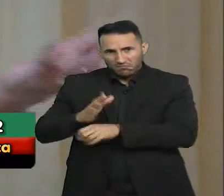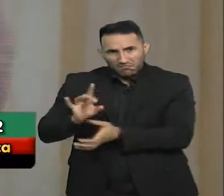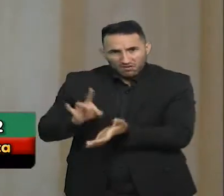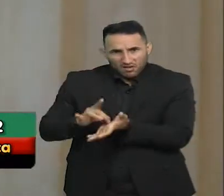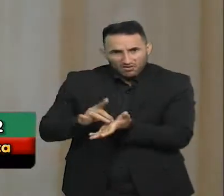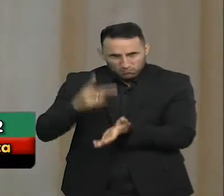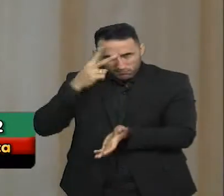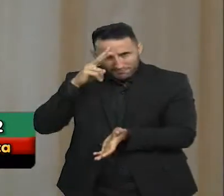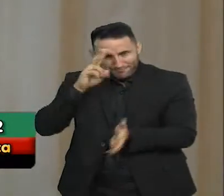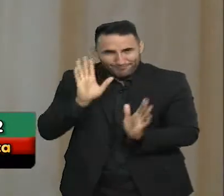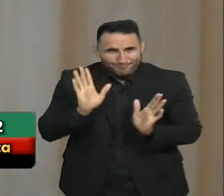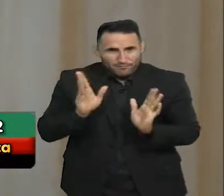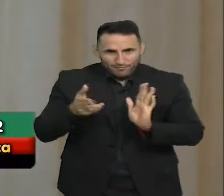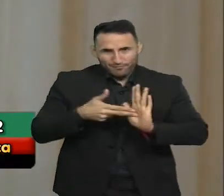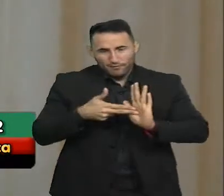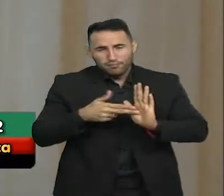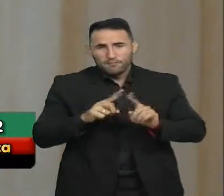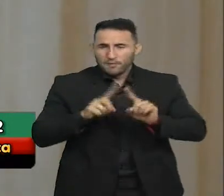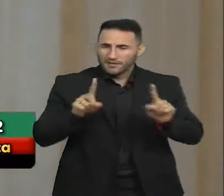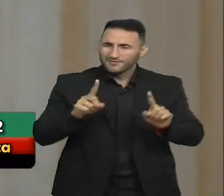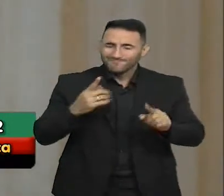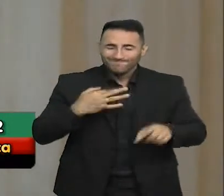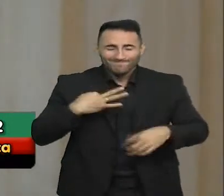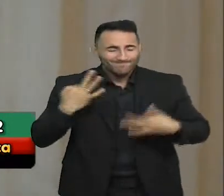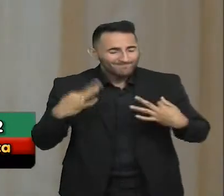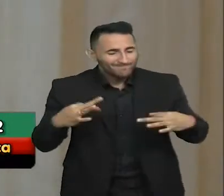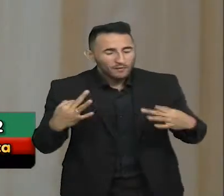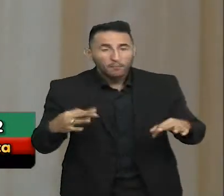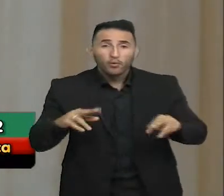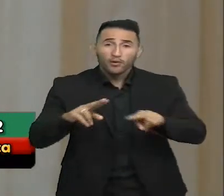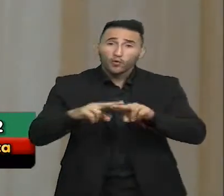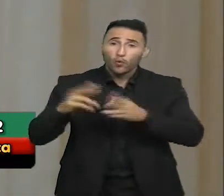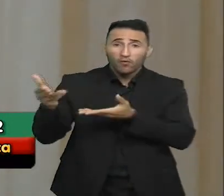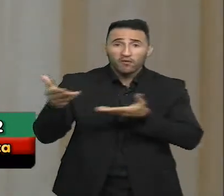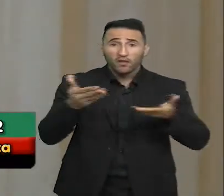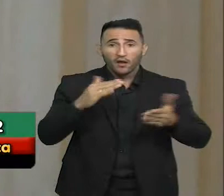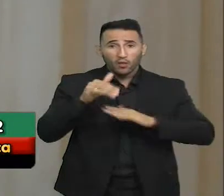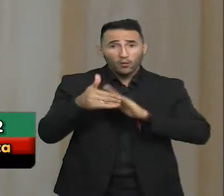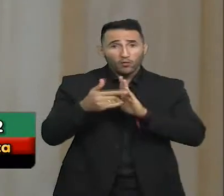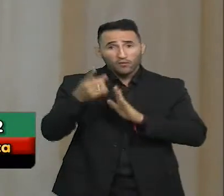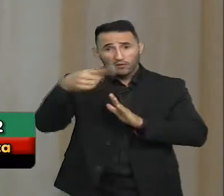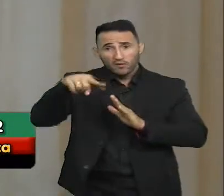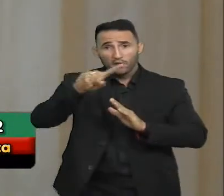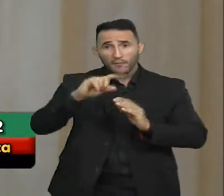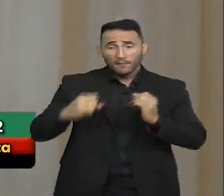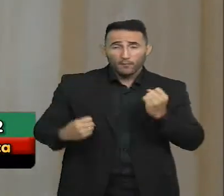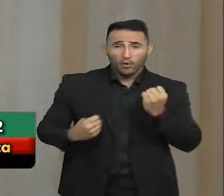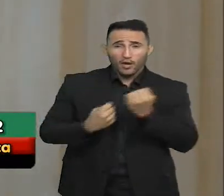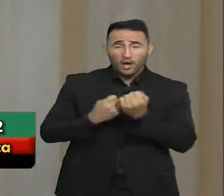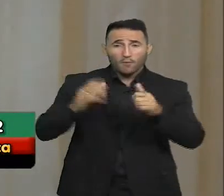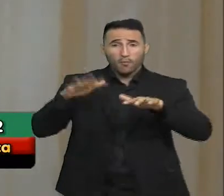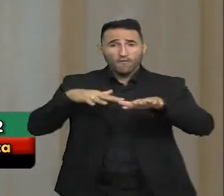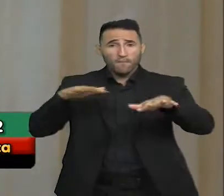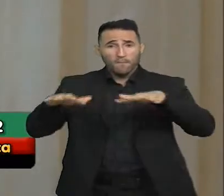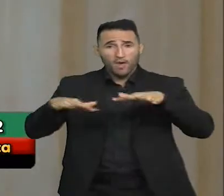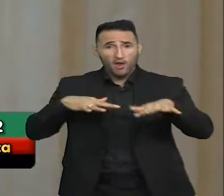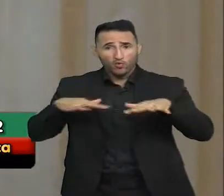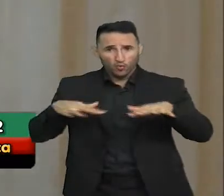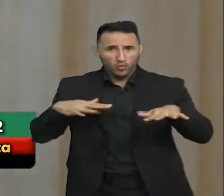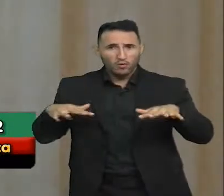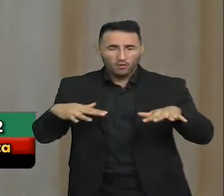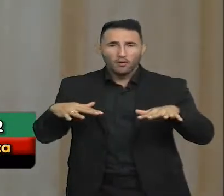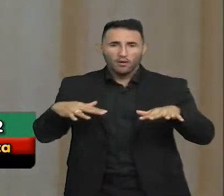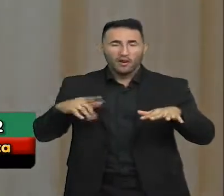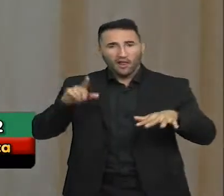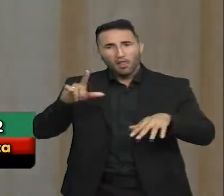tá? Dói muito. Então, a gente queria já também convidar todo mundo para nos apoiar no MODEPAC, estamos